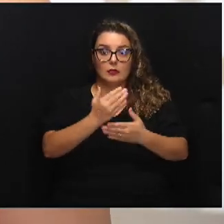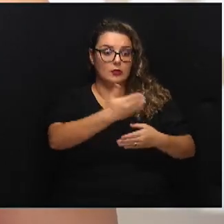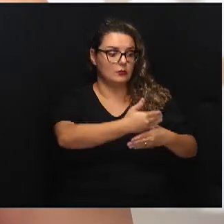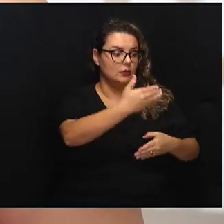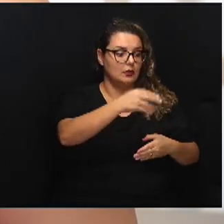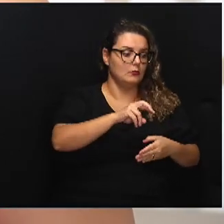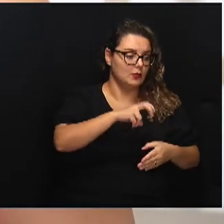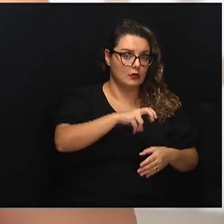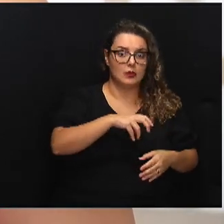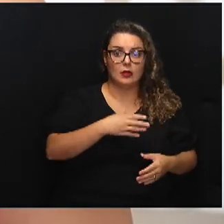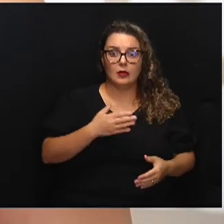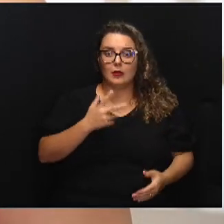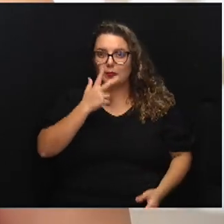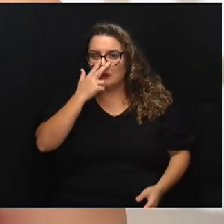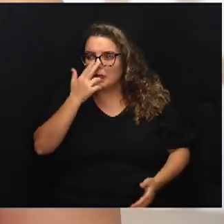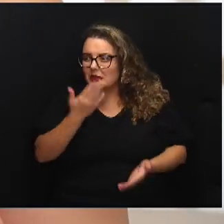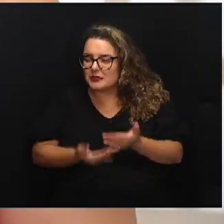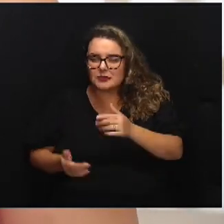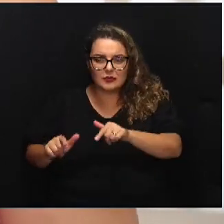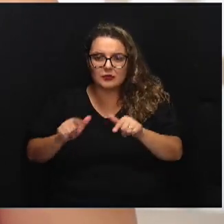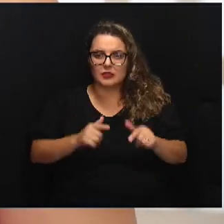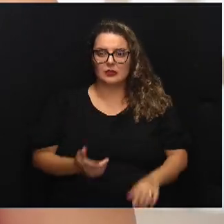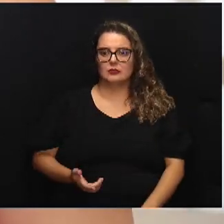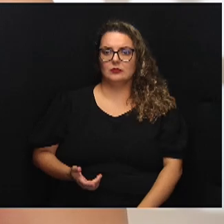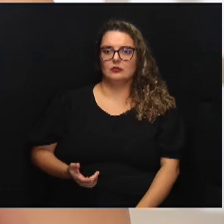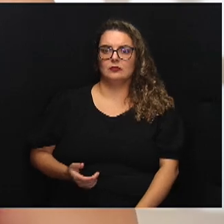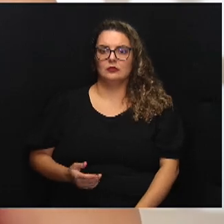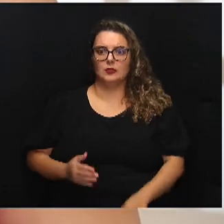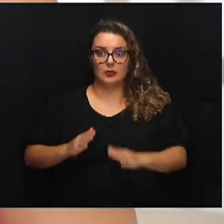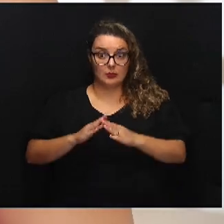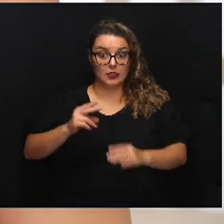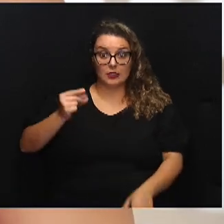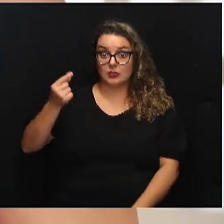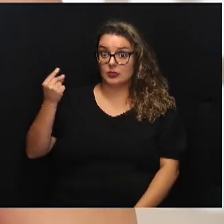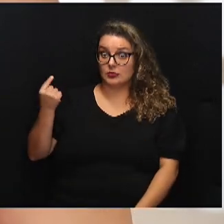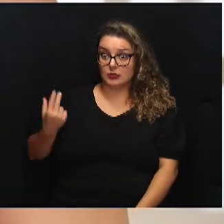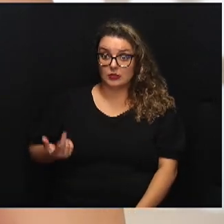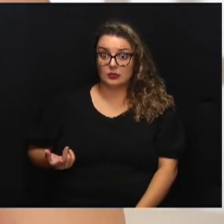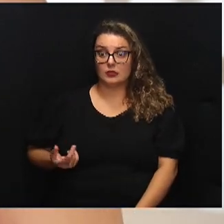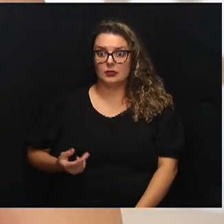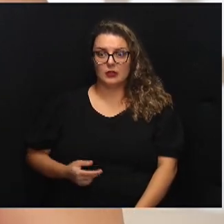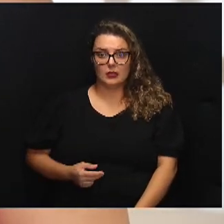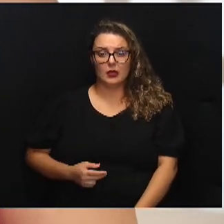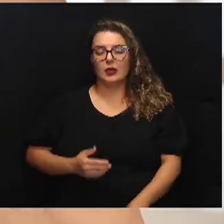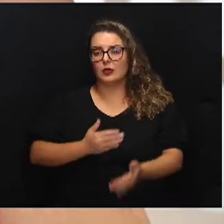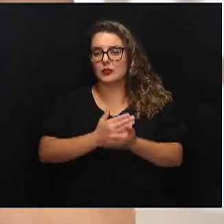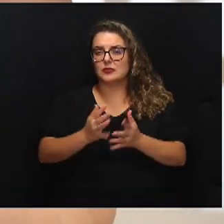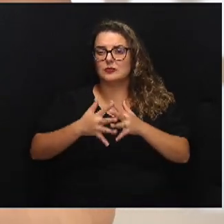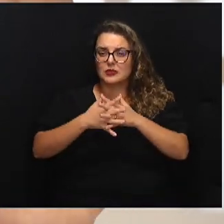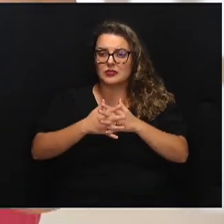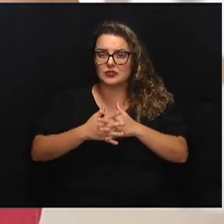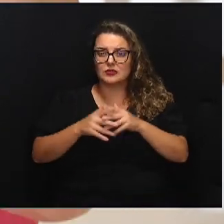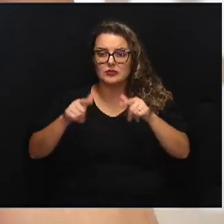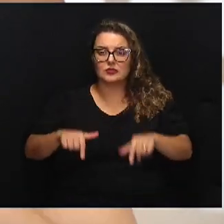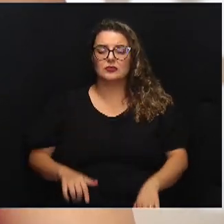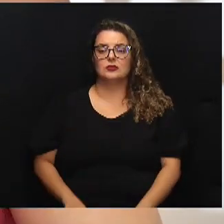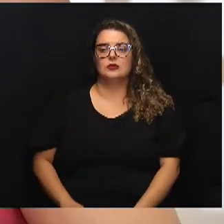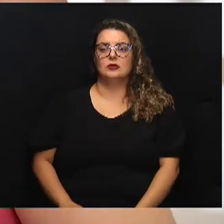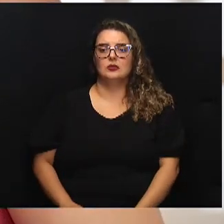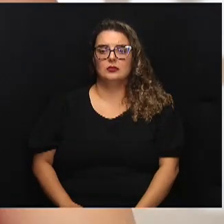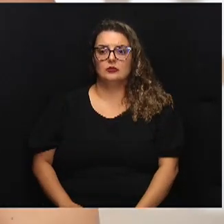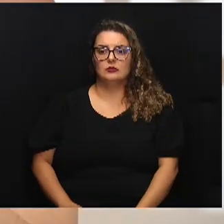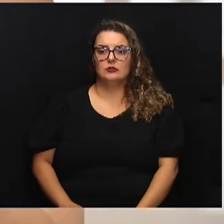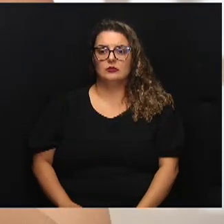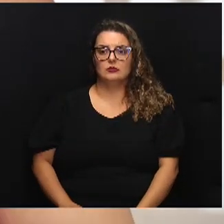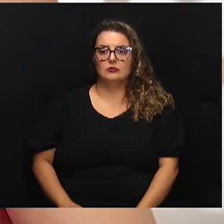ficar parecendo meio perdido nos ambientes. E é uma casa que a gente mora faz muitos anos, né? Então ele começou a ficar perdido nos ambientes. Às vezes querer entrar